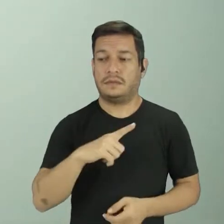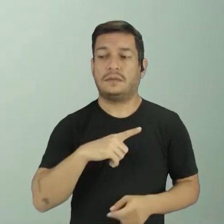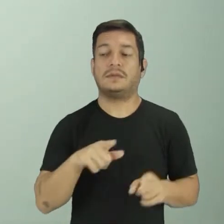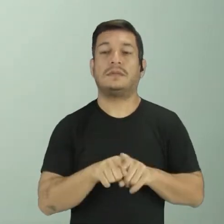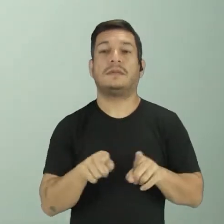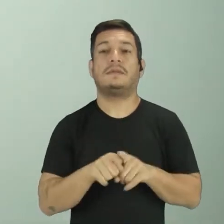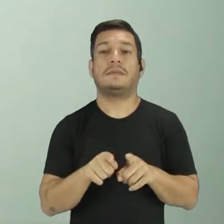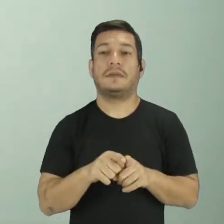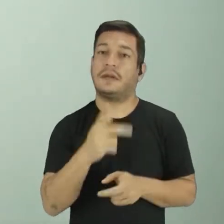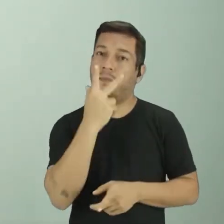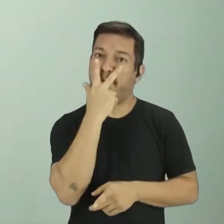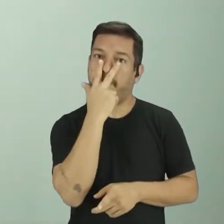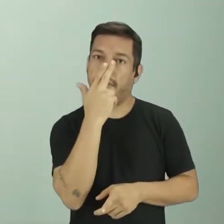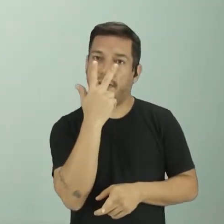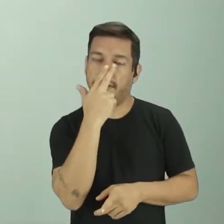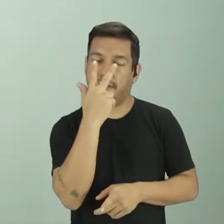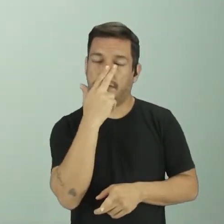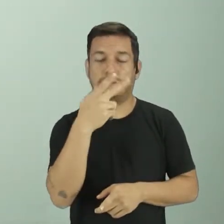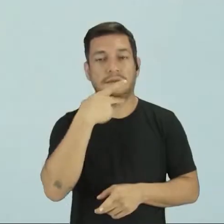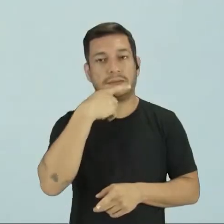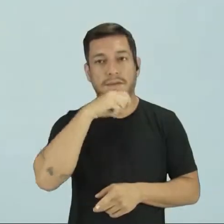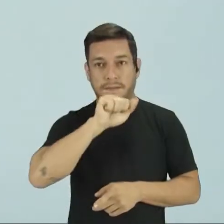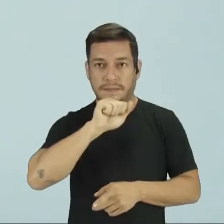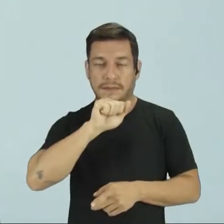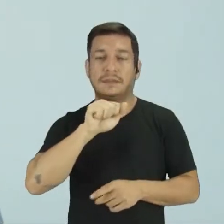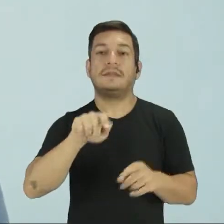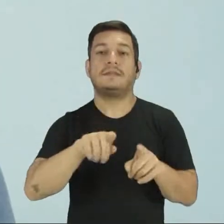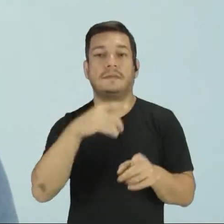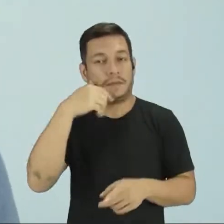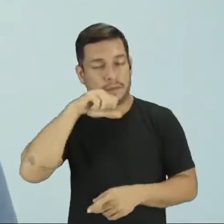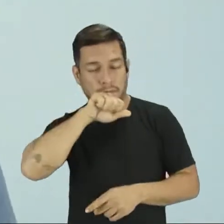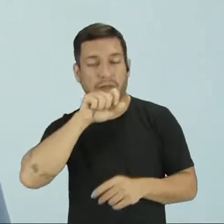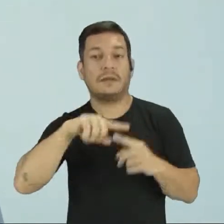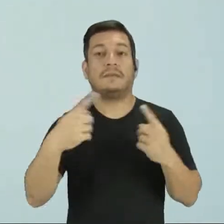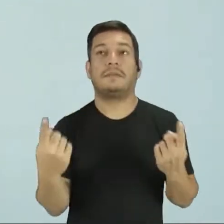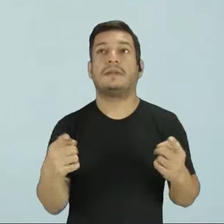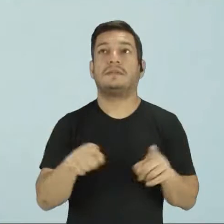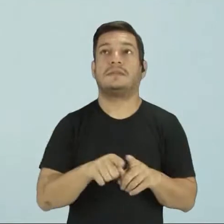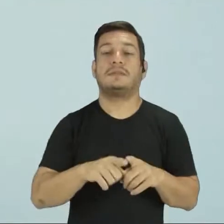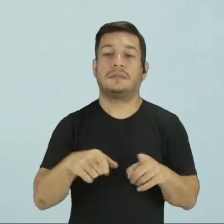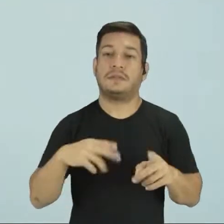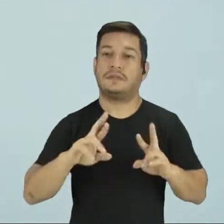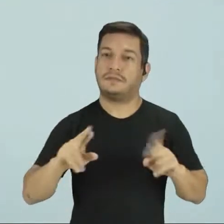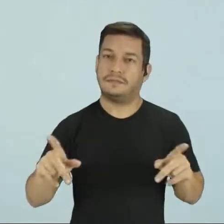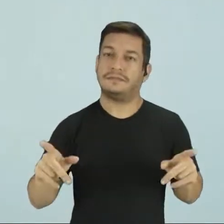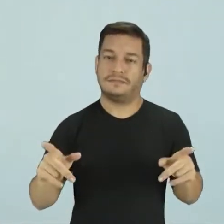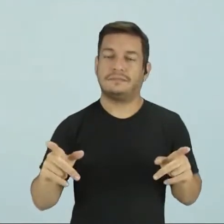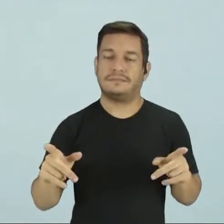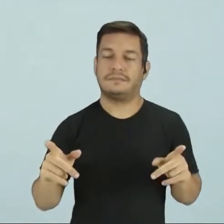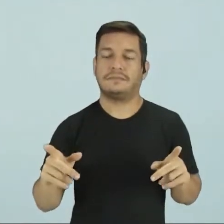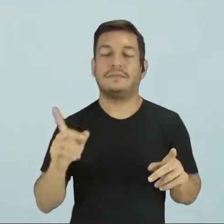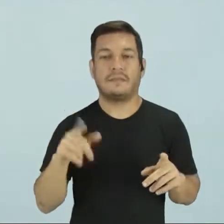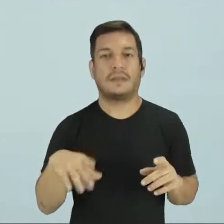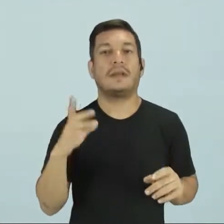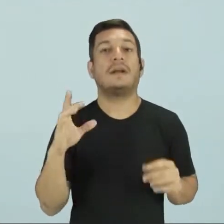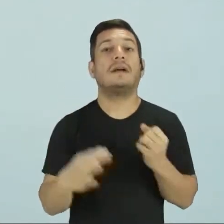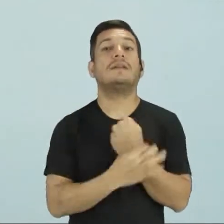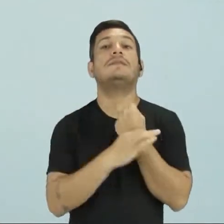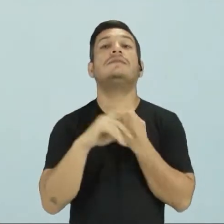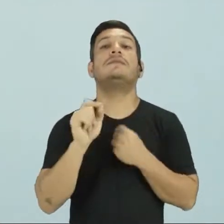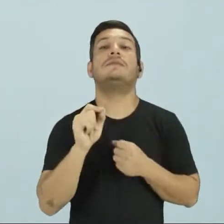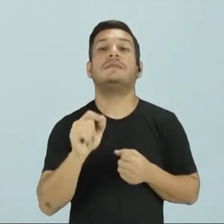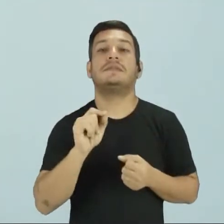a aparência semelhante aos seus pais, mas você vai ser ligeiramente diferente. Isso é garantido